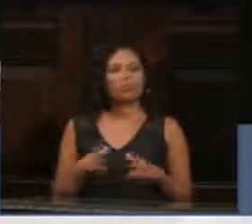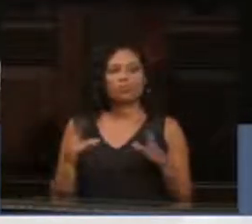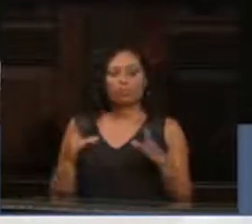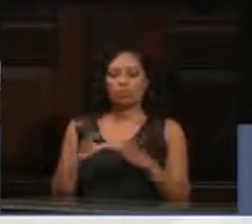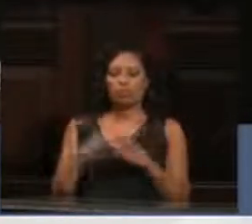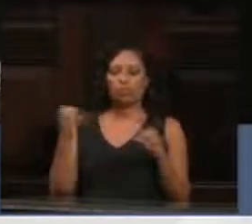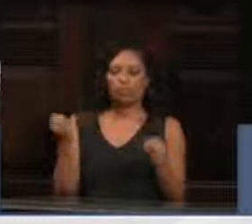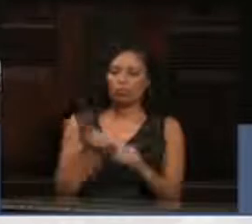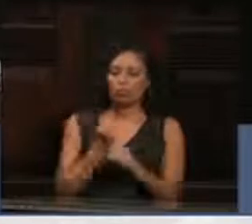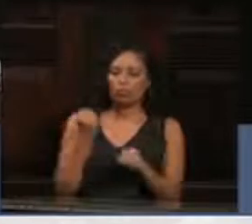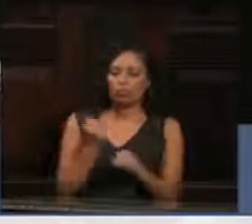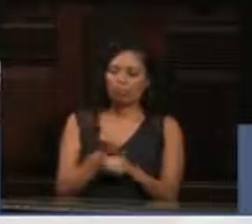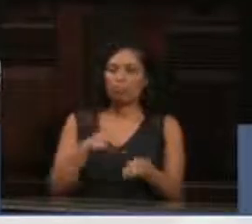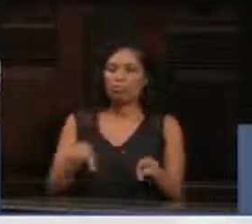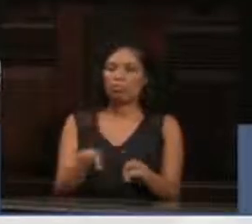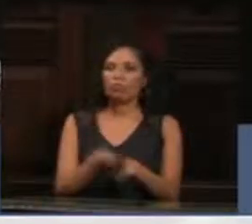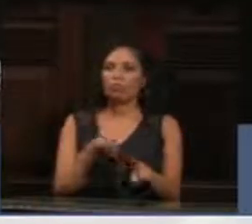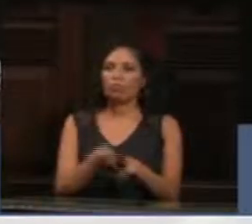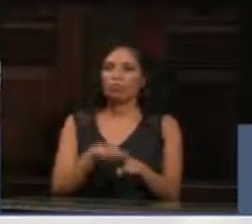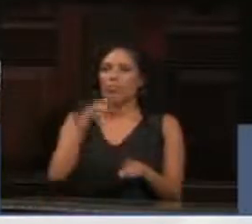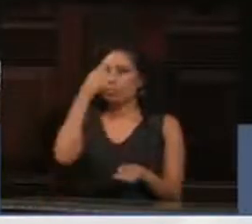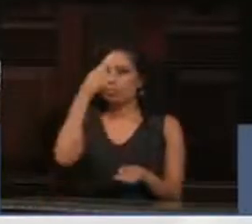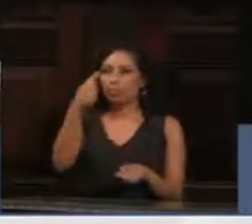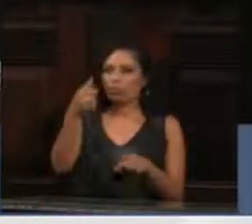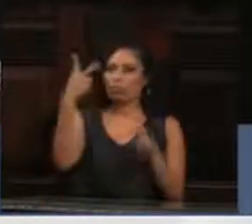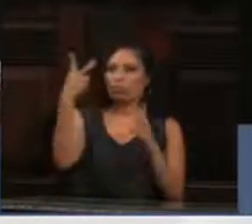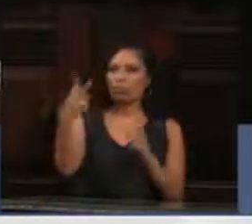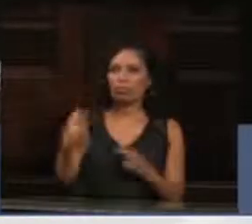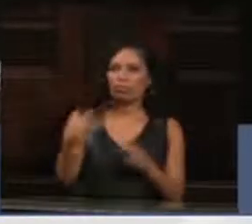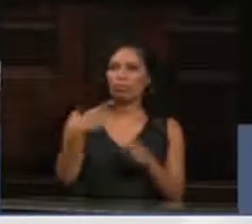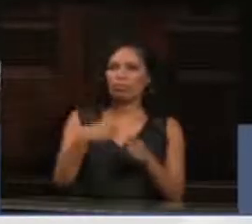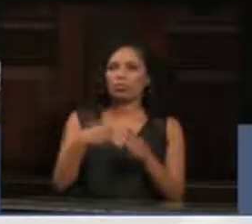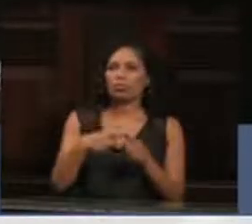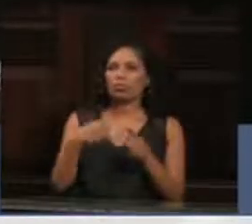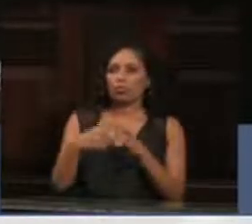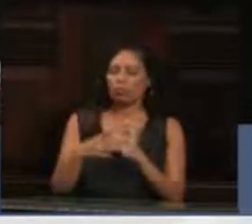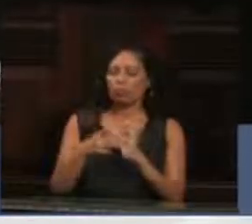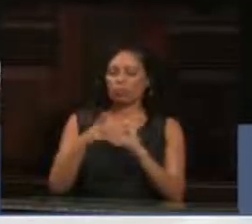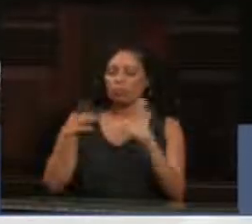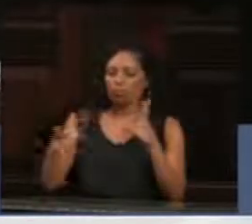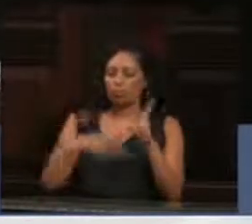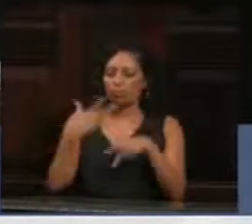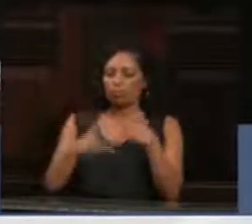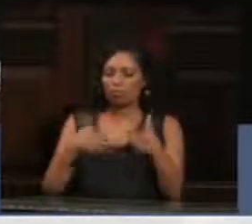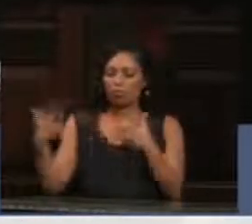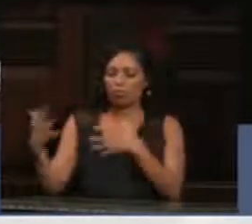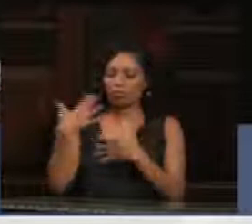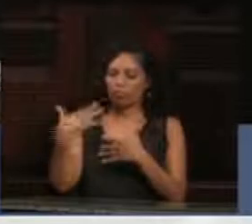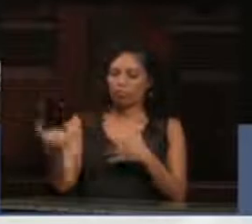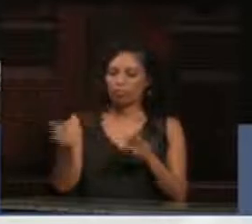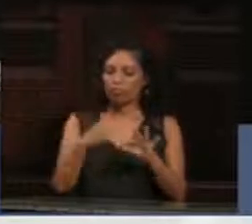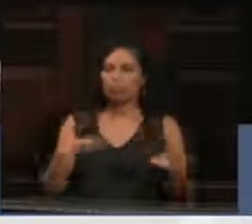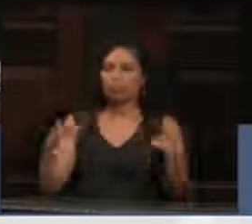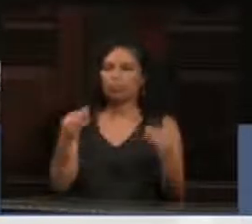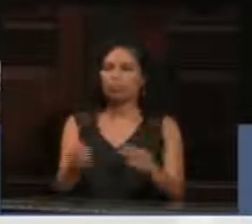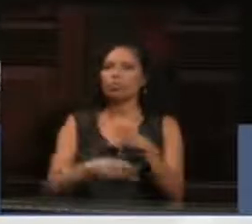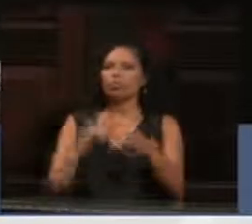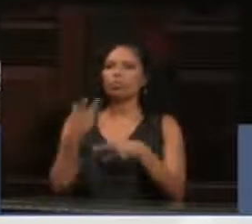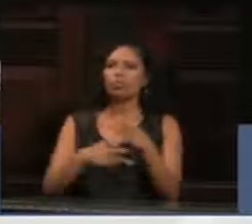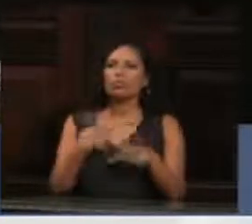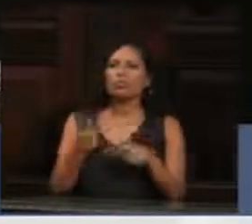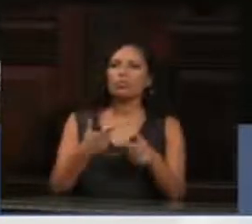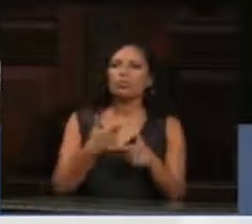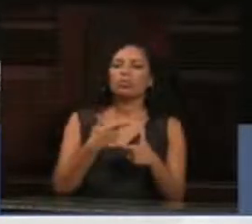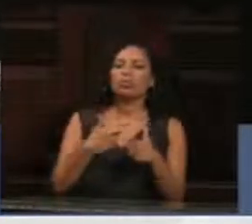obras, que também trata desse assunto, à disposição para que Vossa Excelência possa levar todas as demandas, todas as dificuldades que